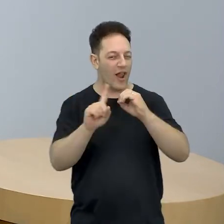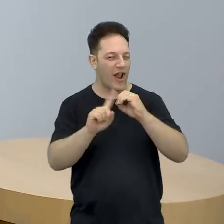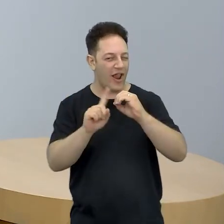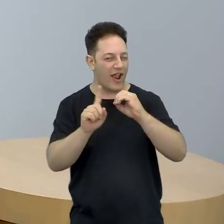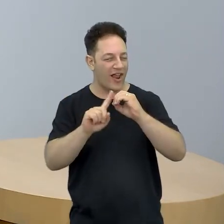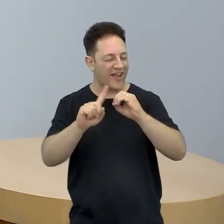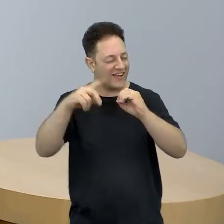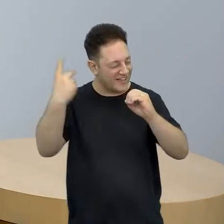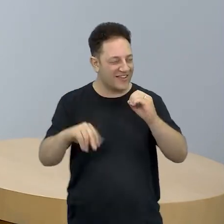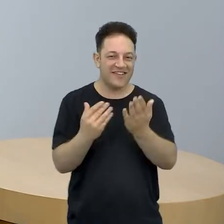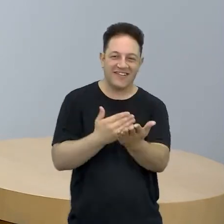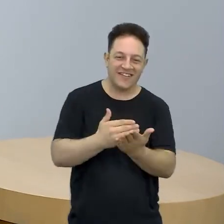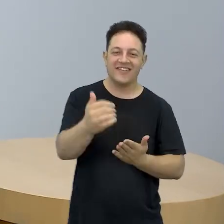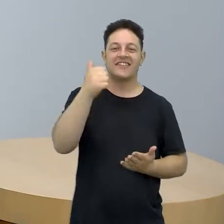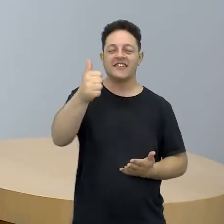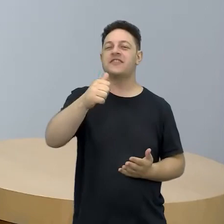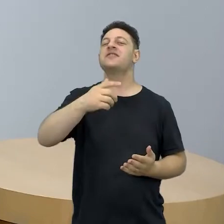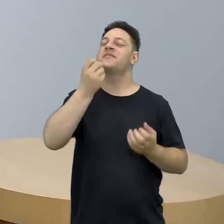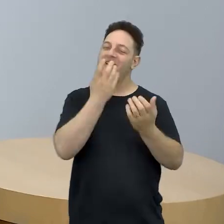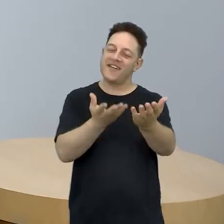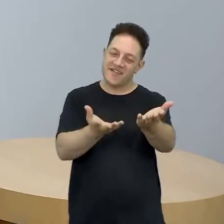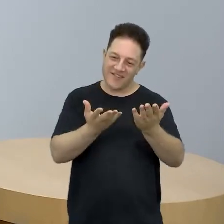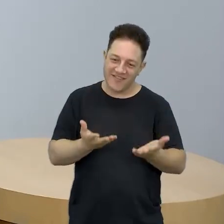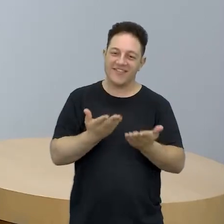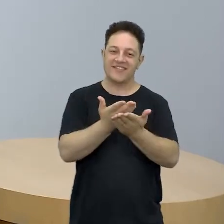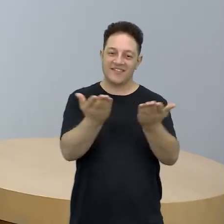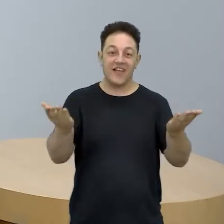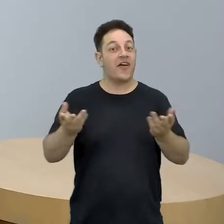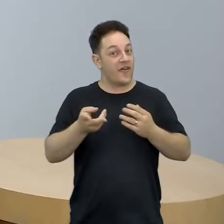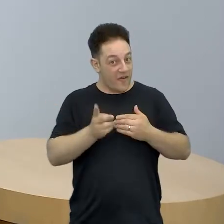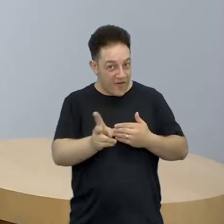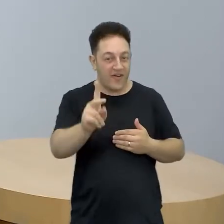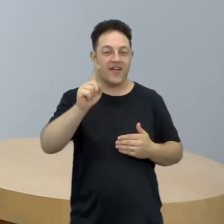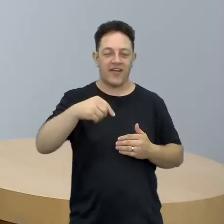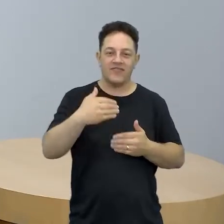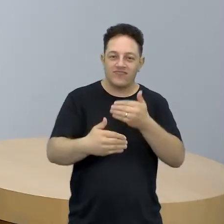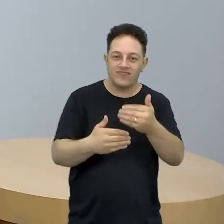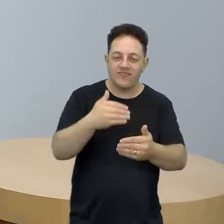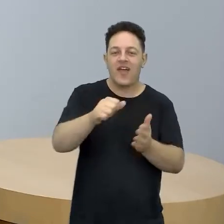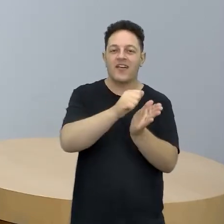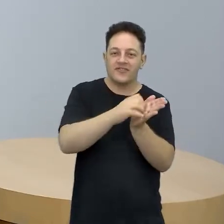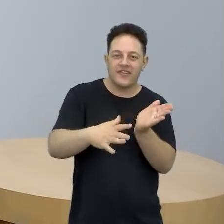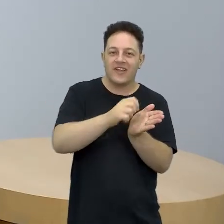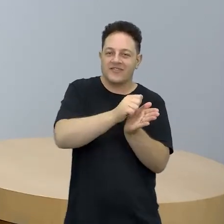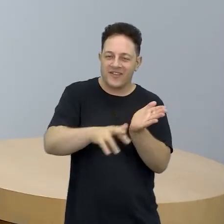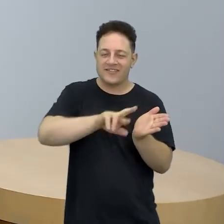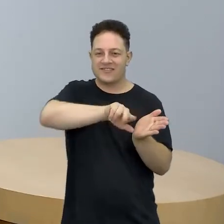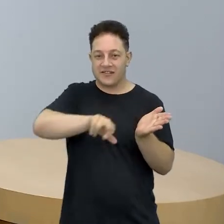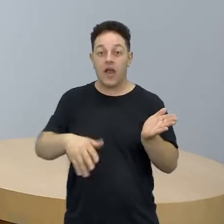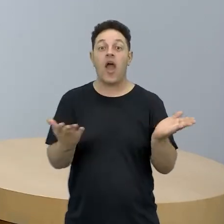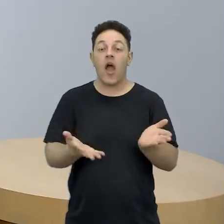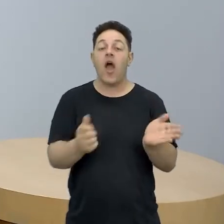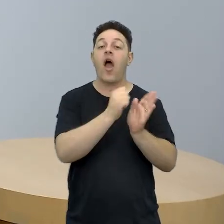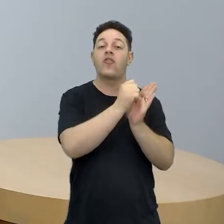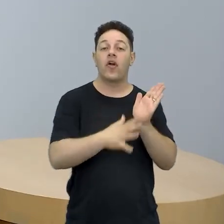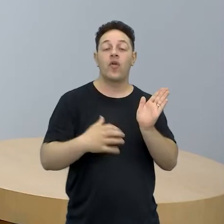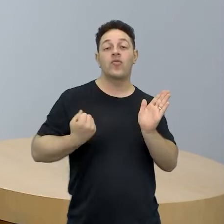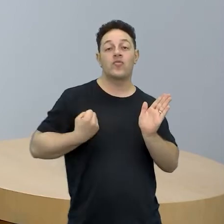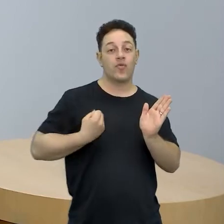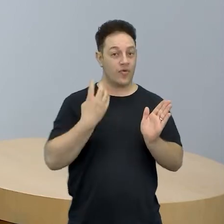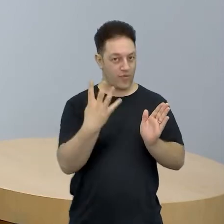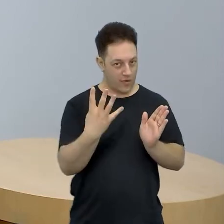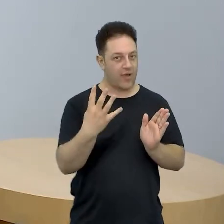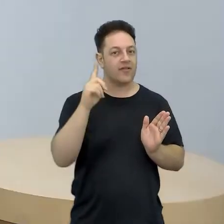nossa entrada, isso mesmo. Sejam todos muito bem-vindos. Vamos continuar a nossa sequência de atividades aí. Nós estamos na atividade 4,